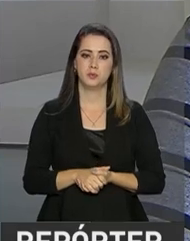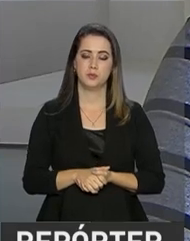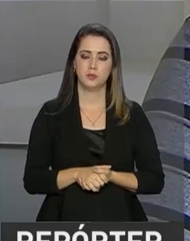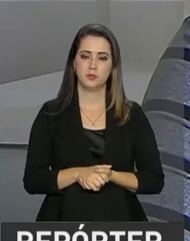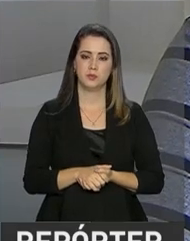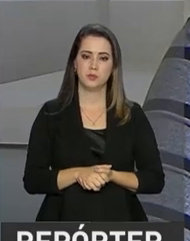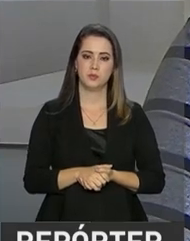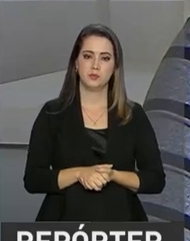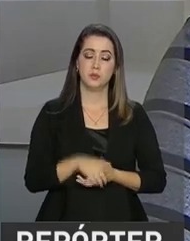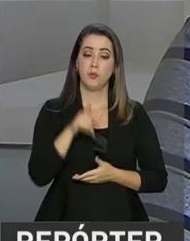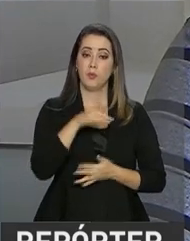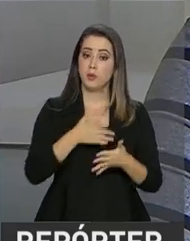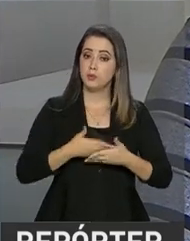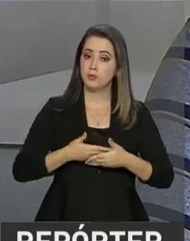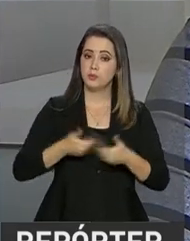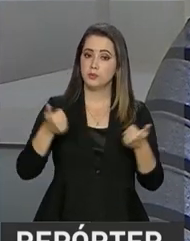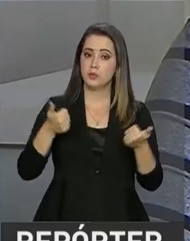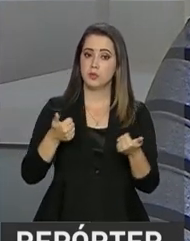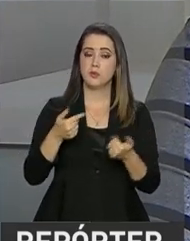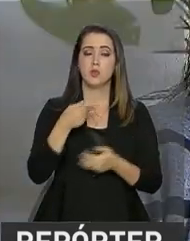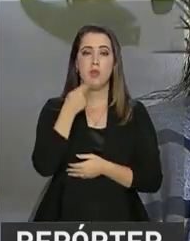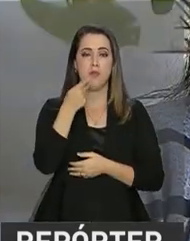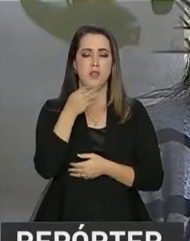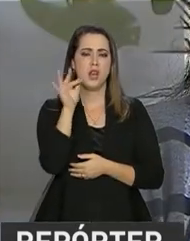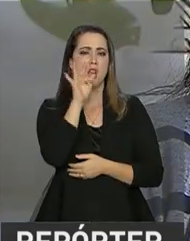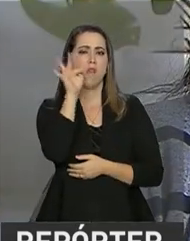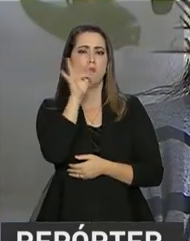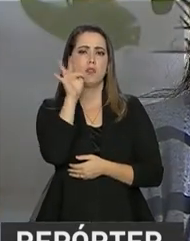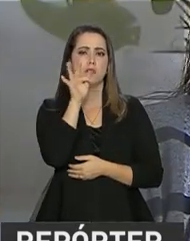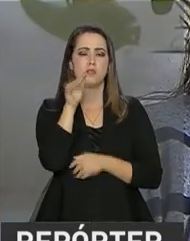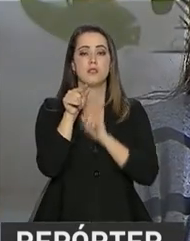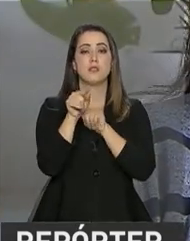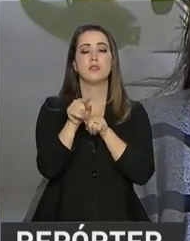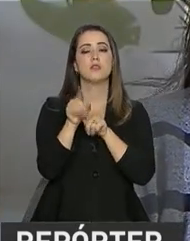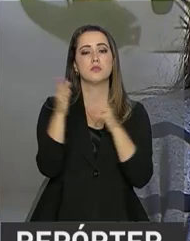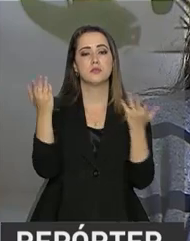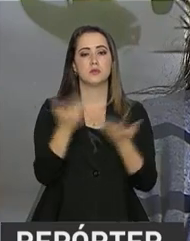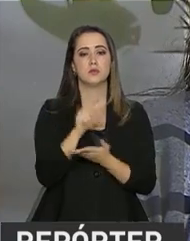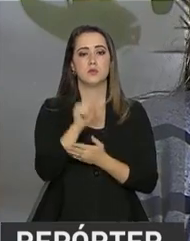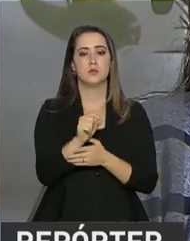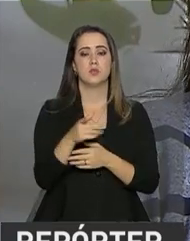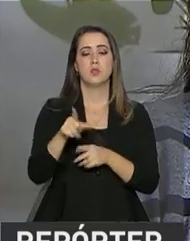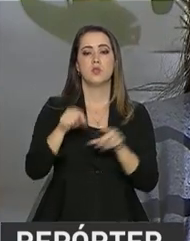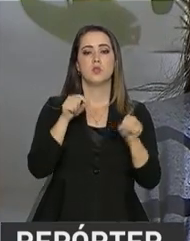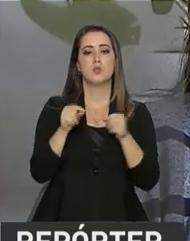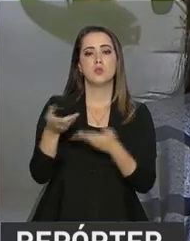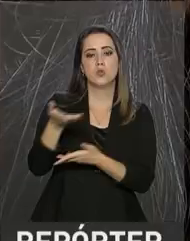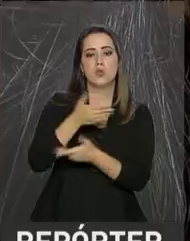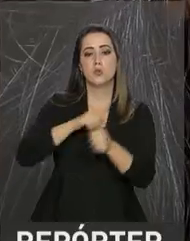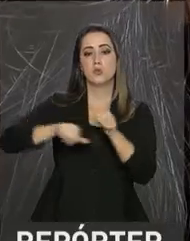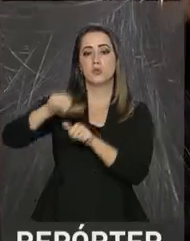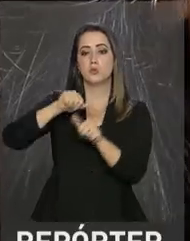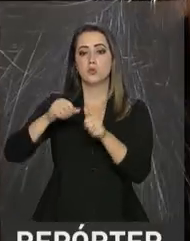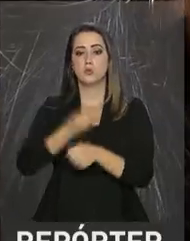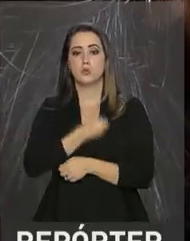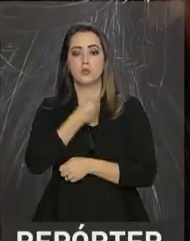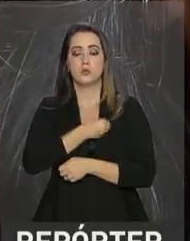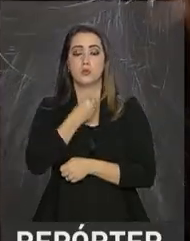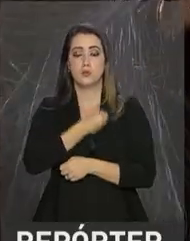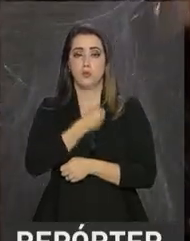para melhorar a pronúncia do francês a advogada josenilda decidiu fazer o intercâmbio foram